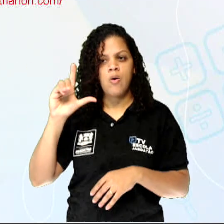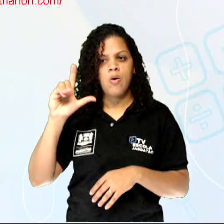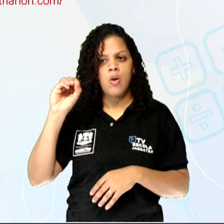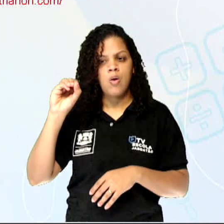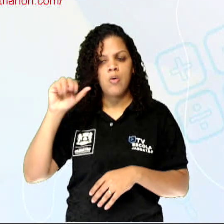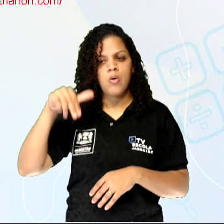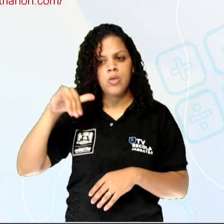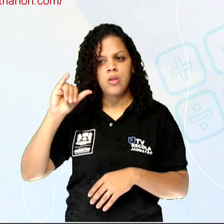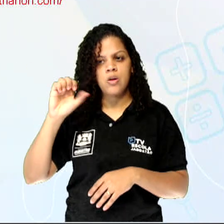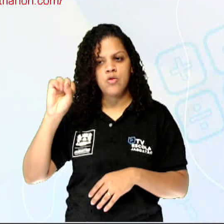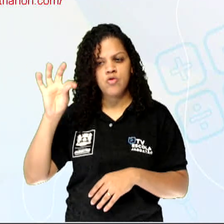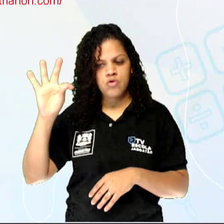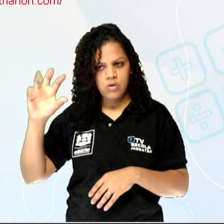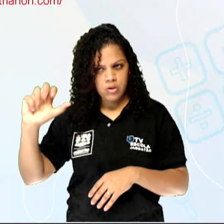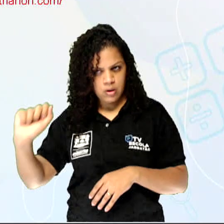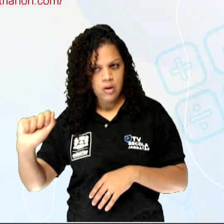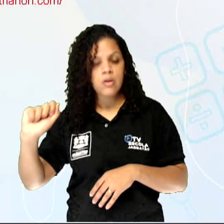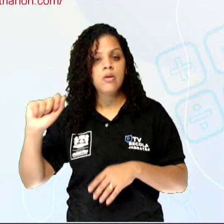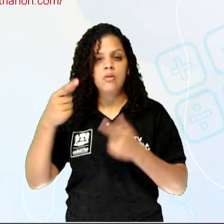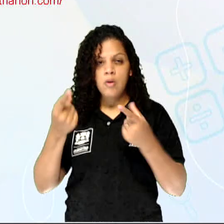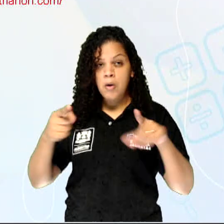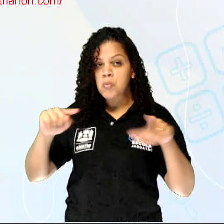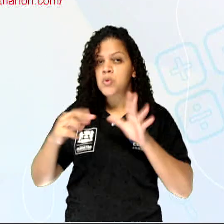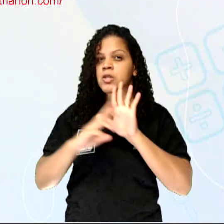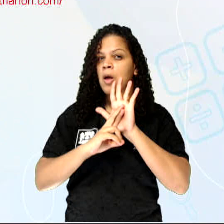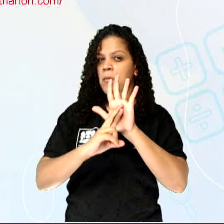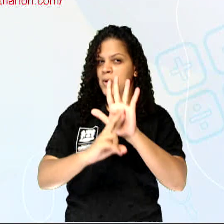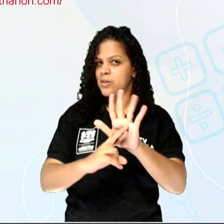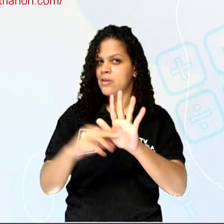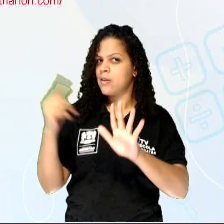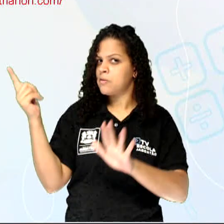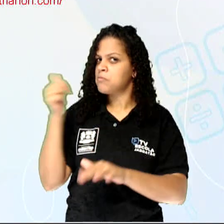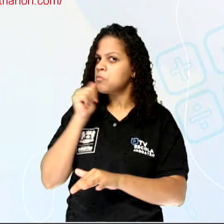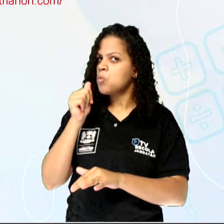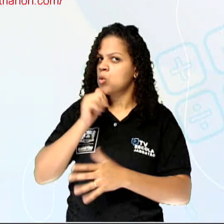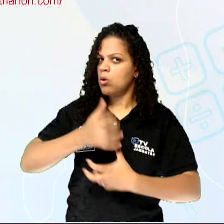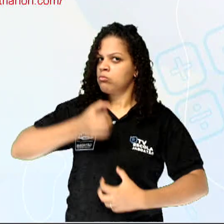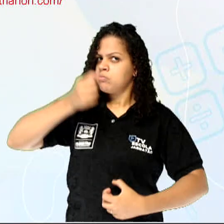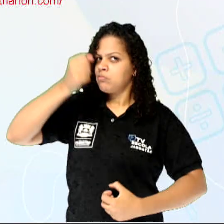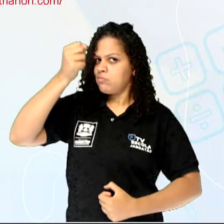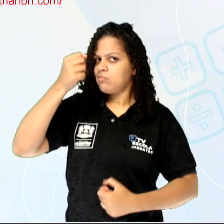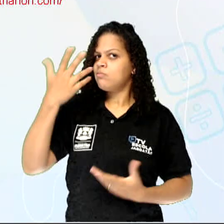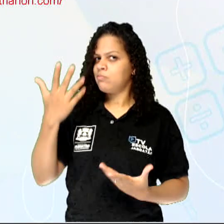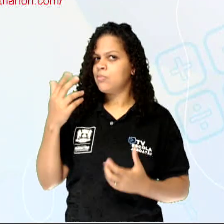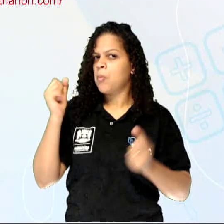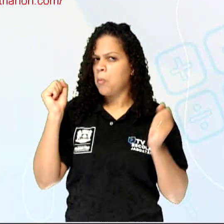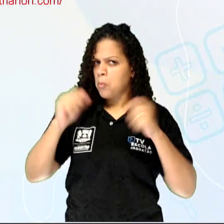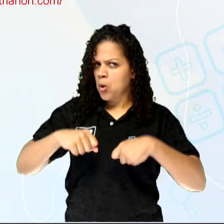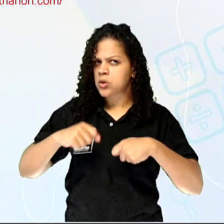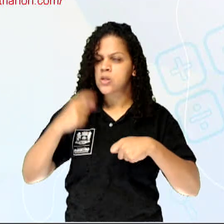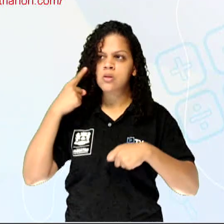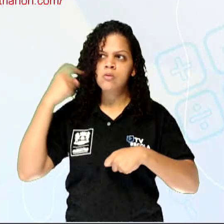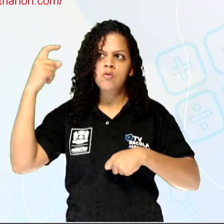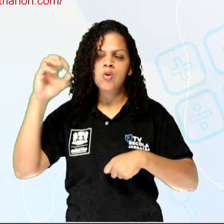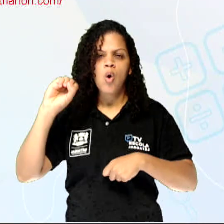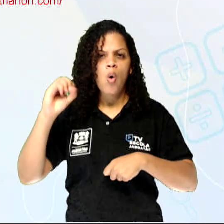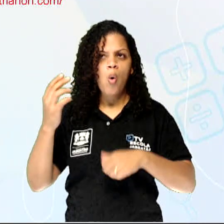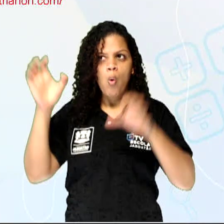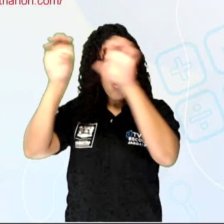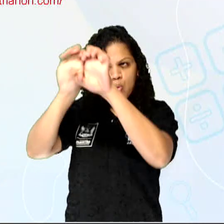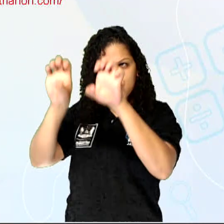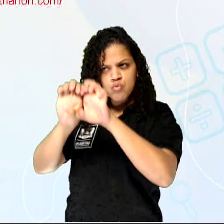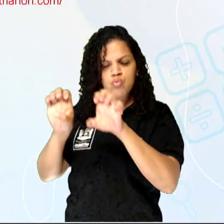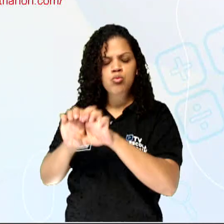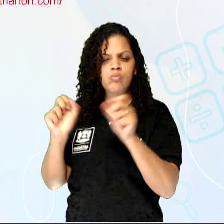a música vai estar representada de alguma forma, ou audível, ou então, né, em forma de escultura, né?